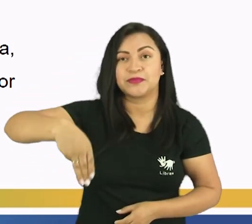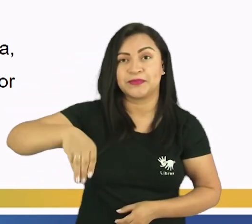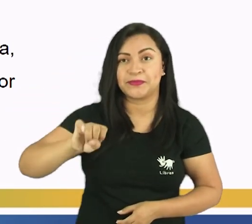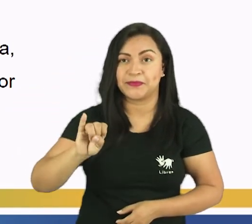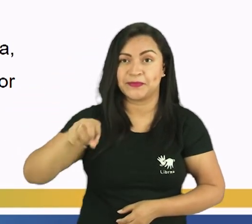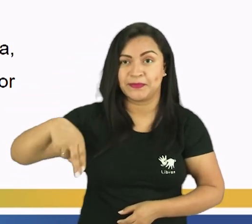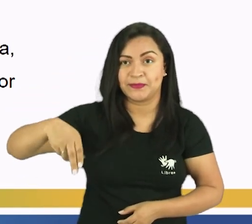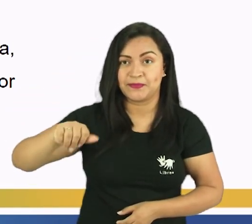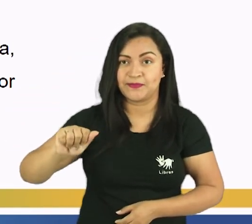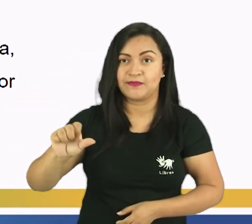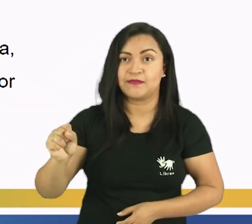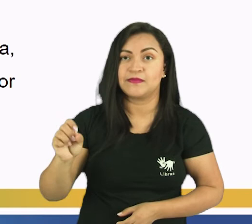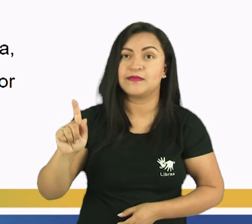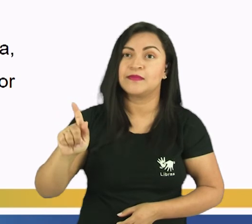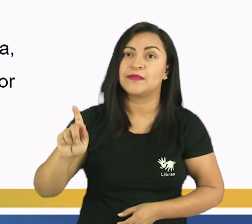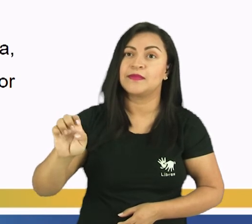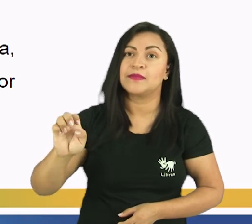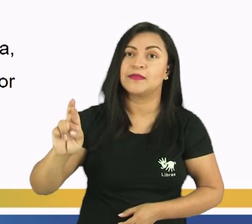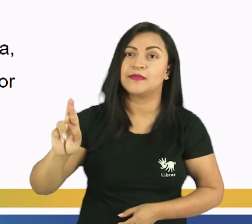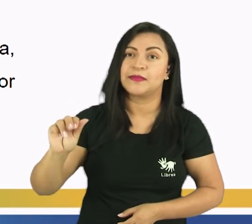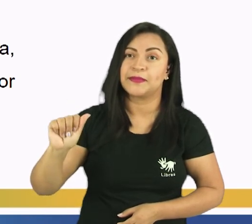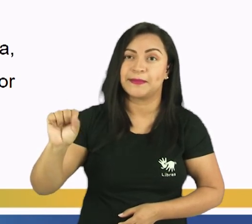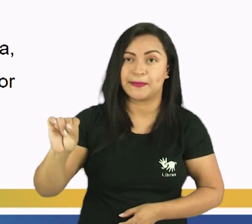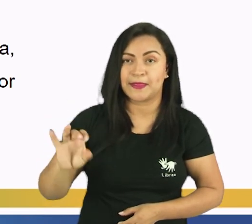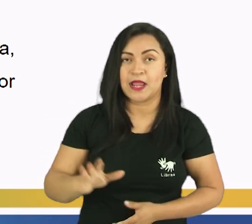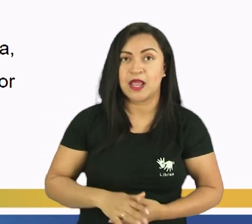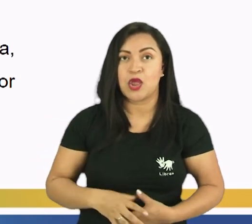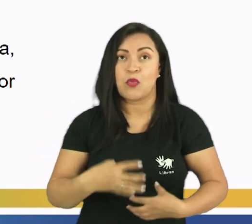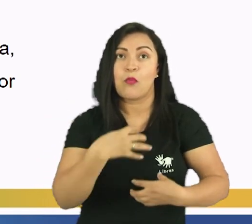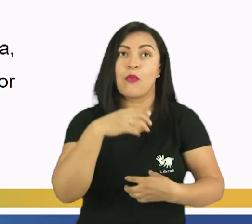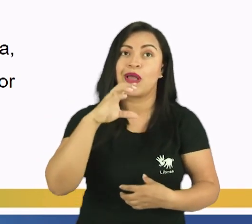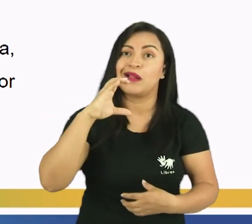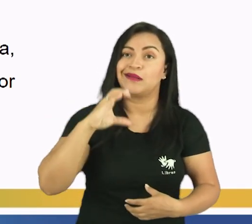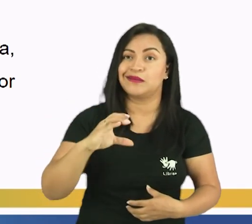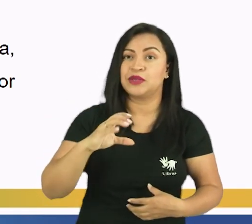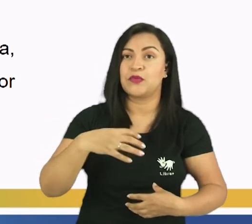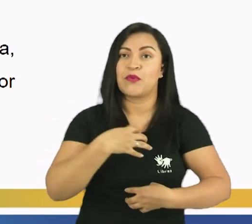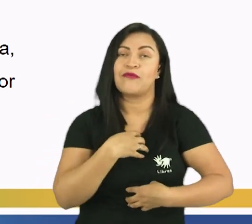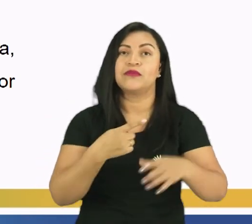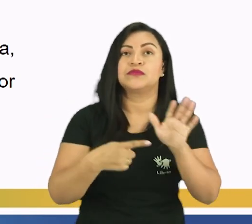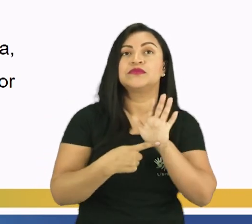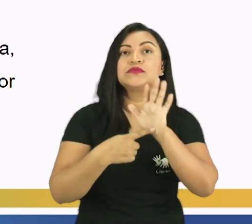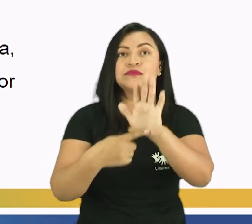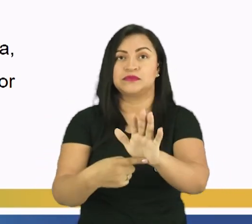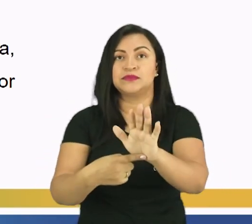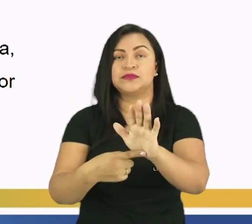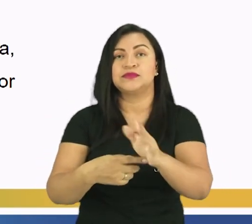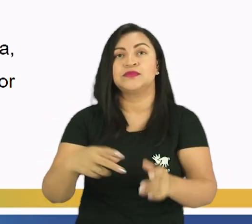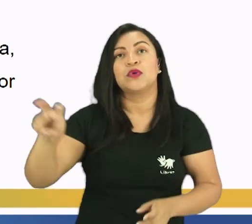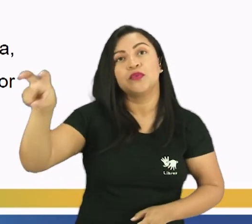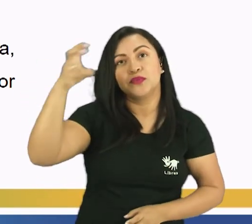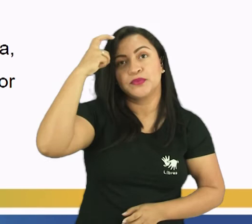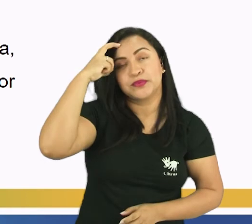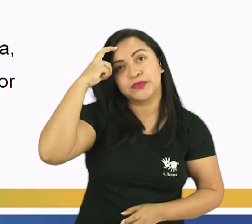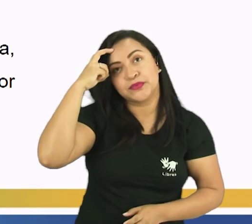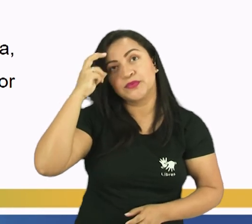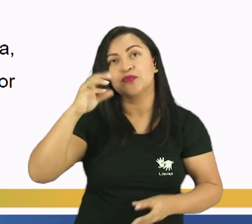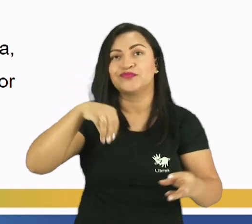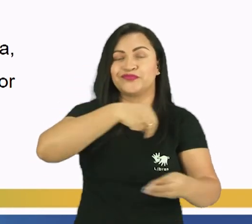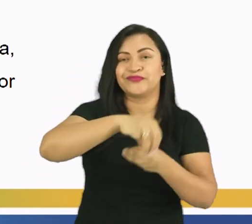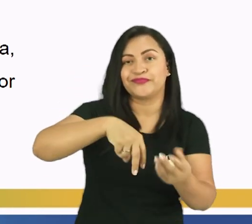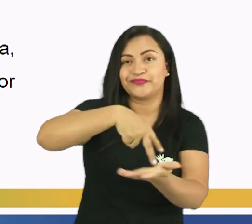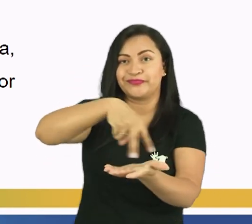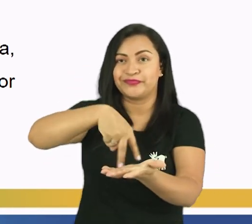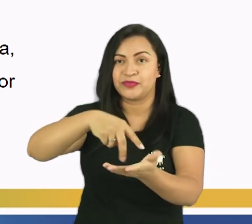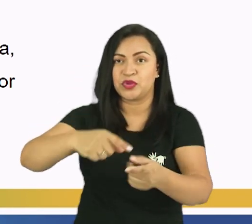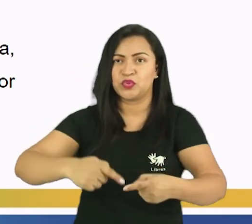de Minas Gerais. E C, forma de expressão cultural que mistura dança, luta, música